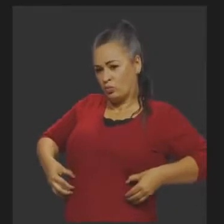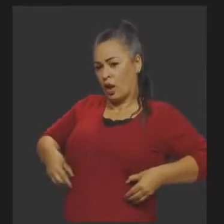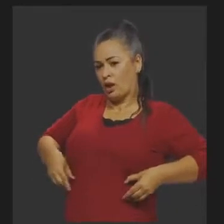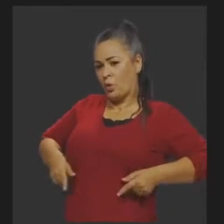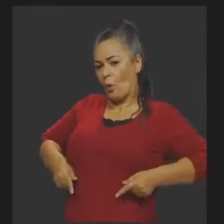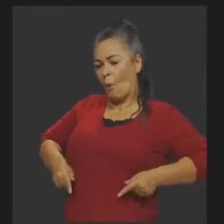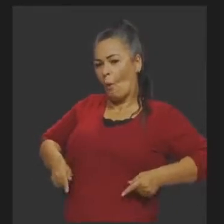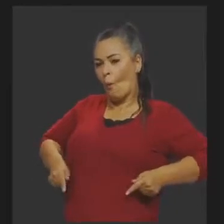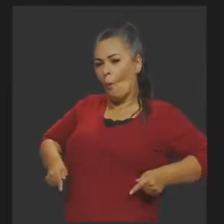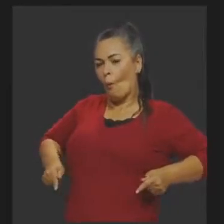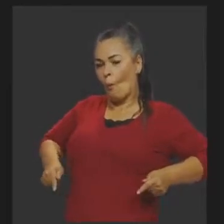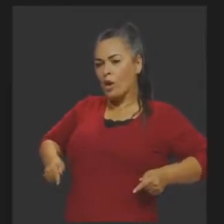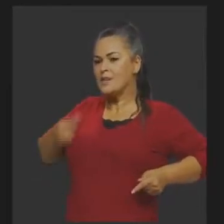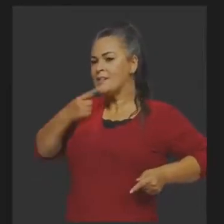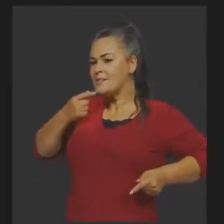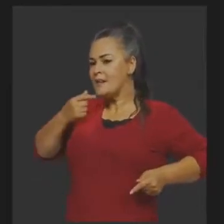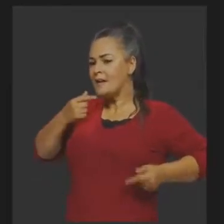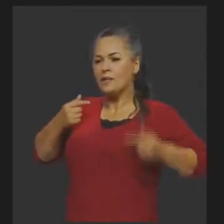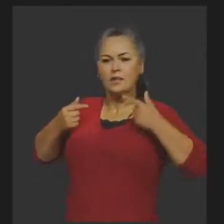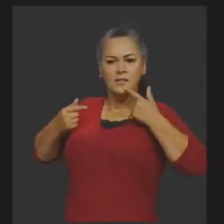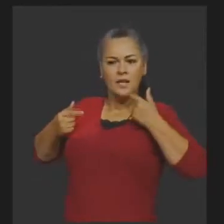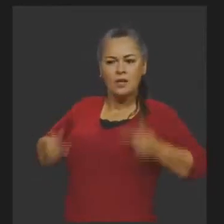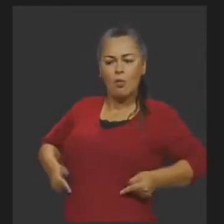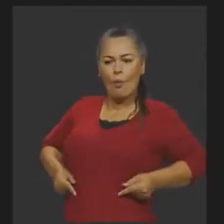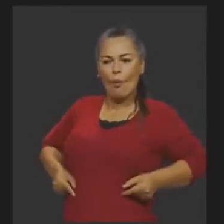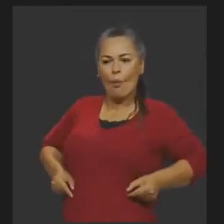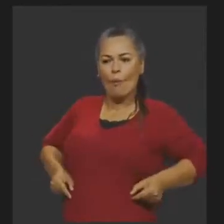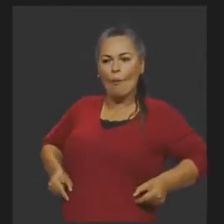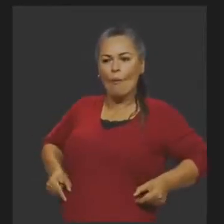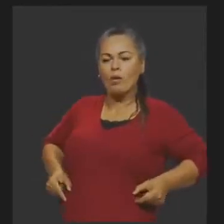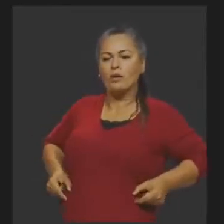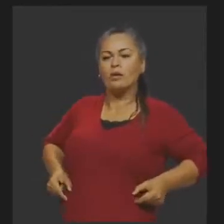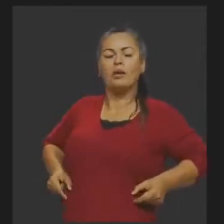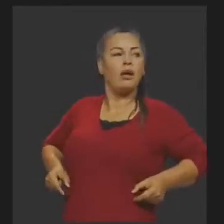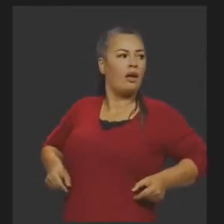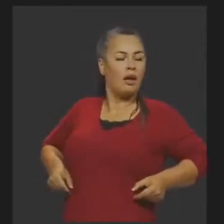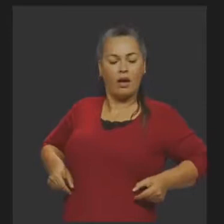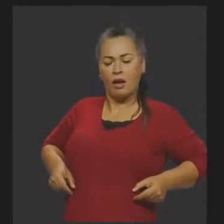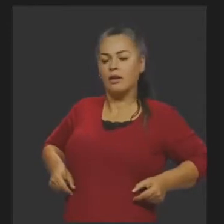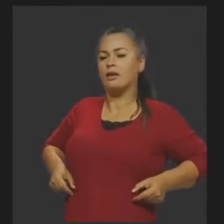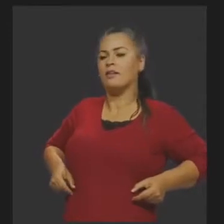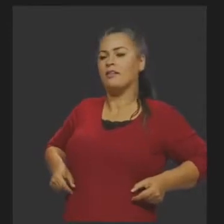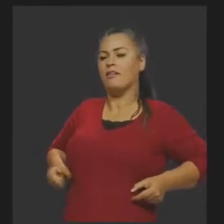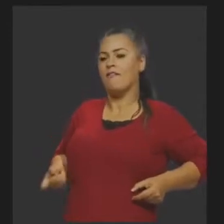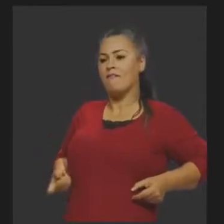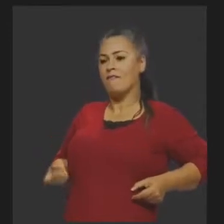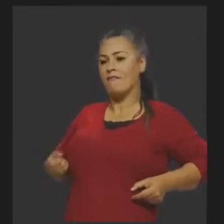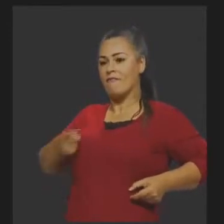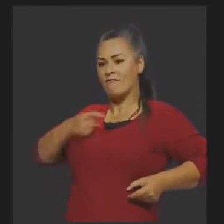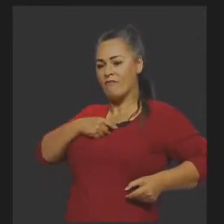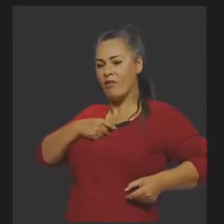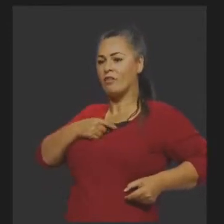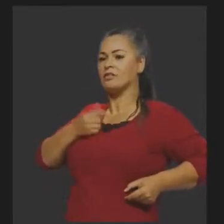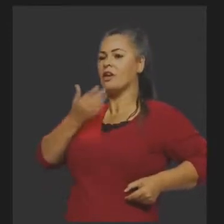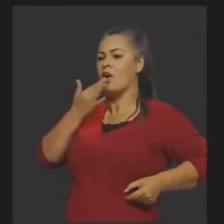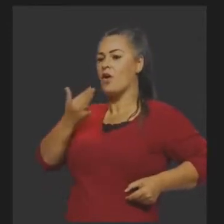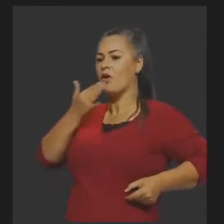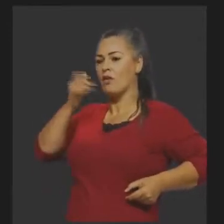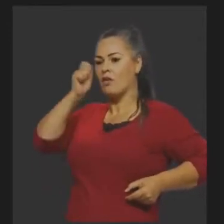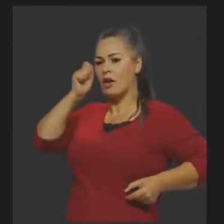filtrado. Esse sangue filtrado vai sair por essa veia azul aí, que vai dar na veia cava, que vai para o